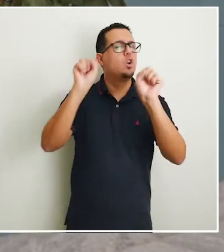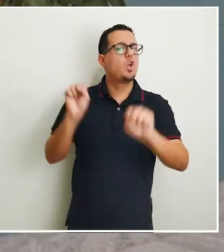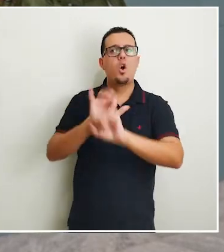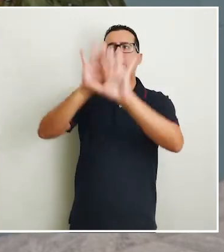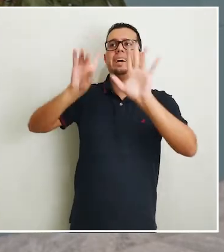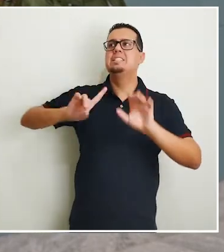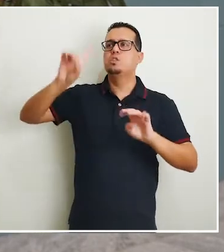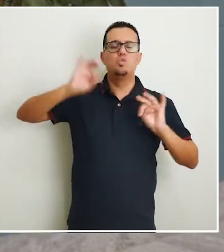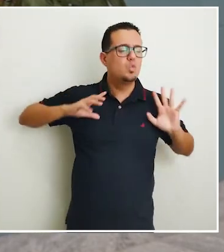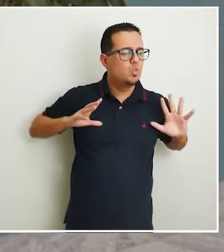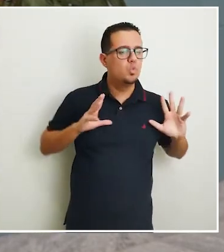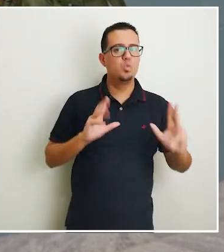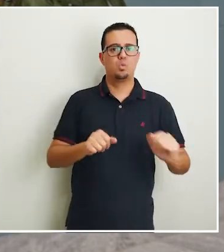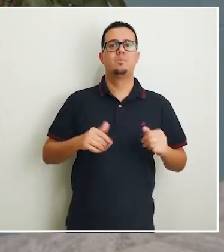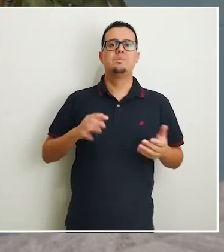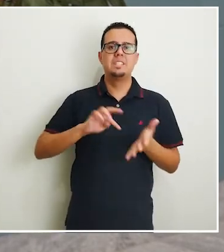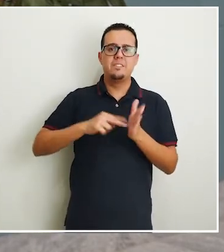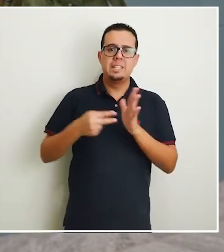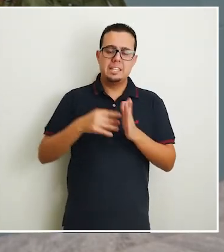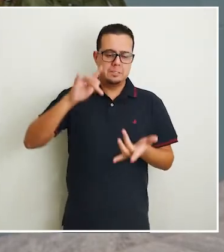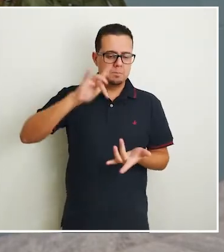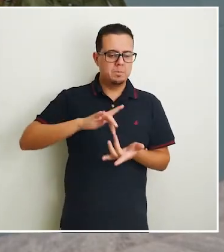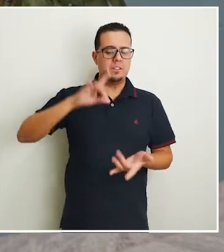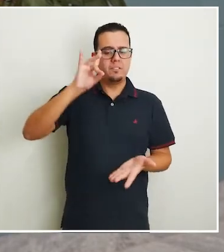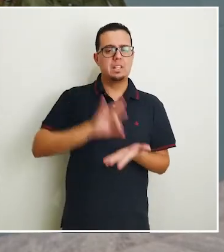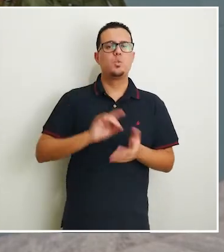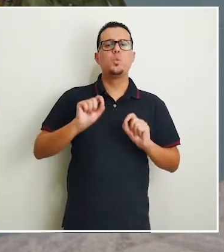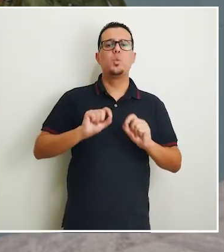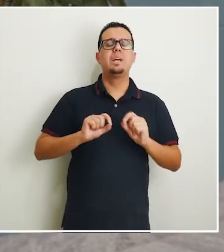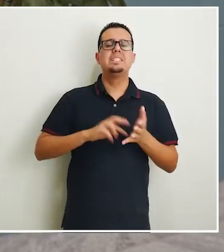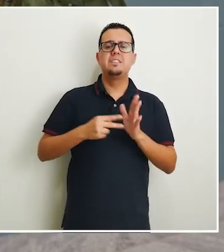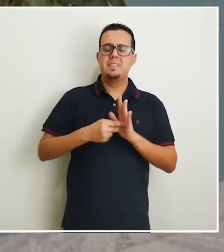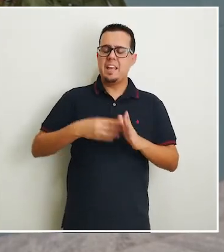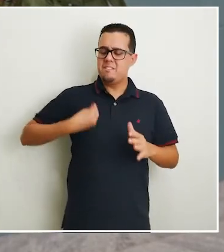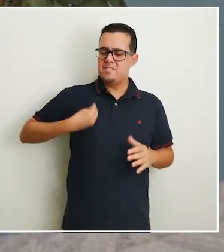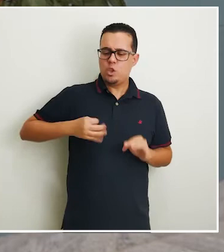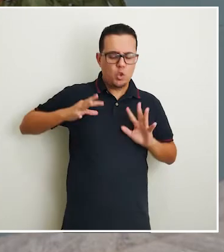Em espírito e em verdade, é toda a vida,